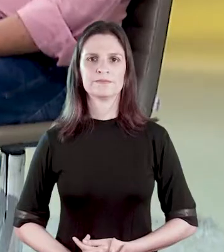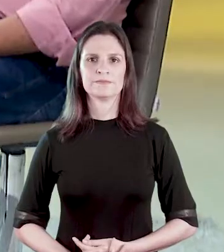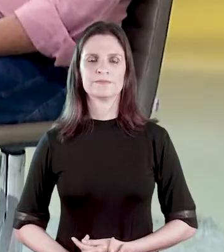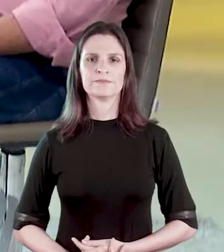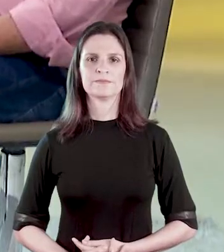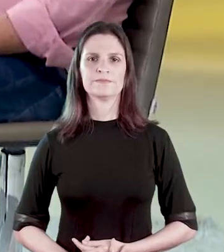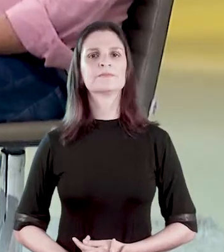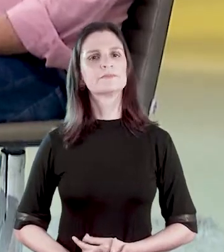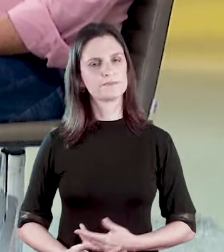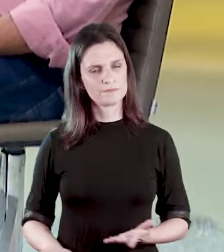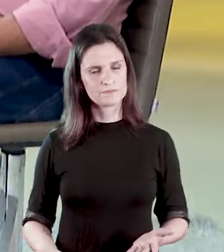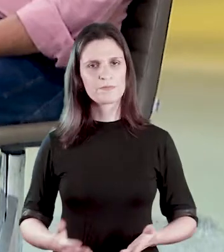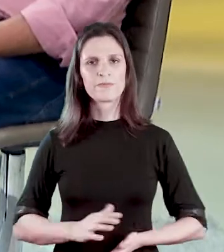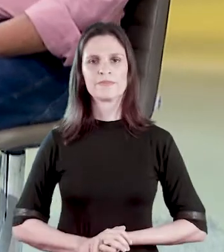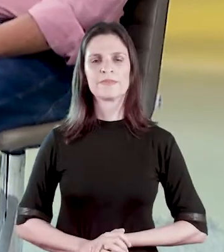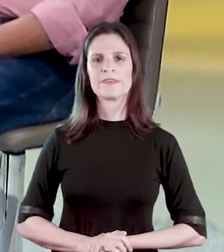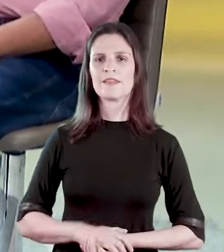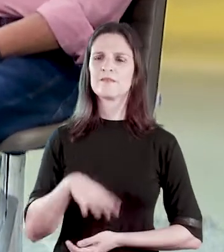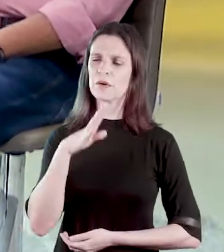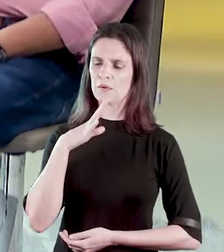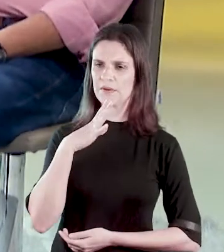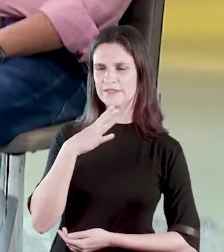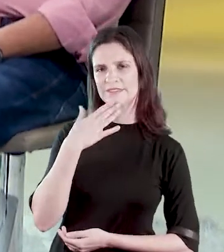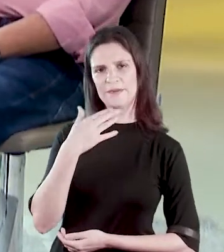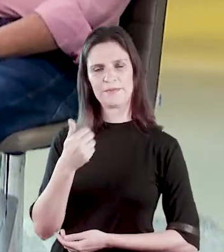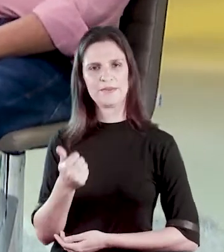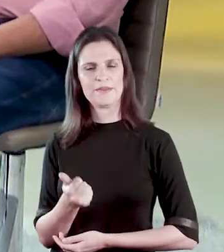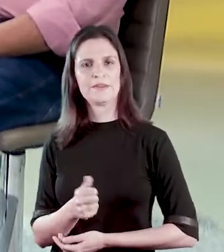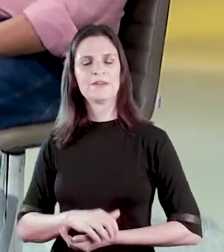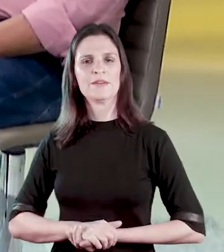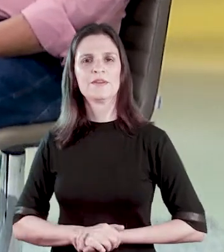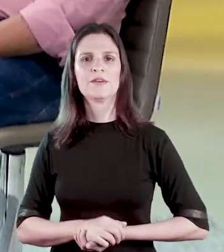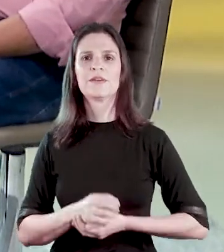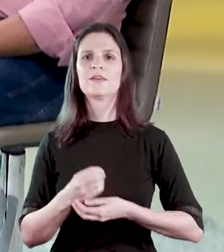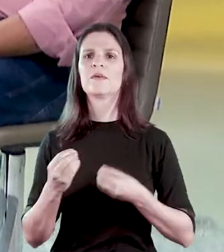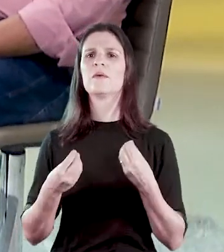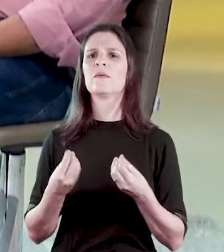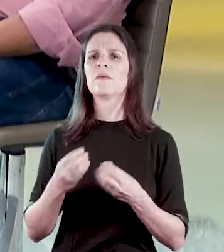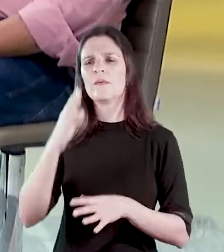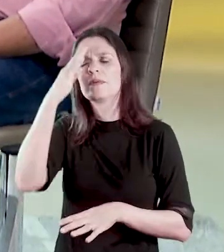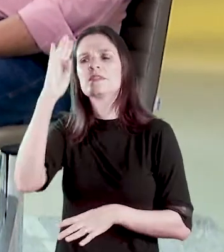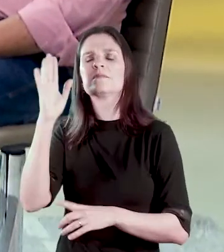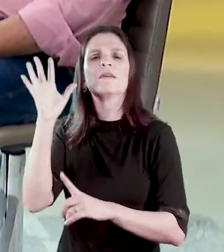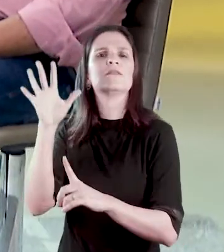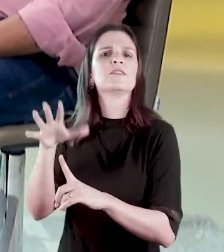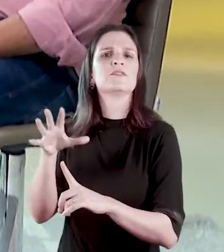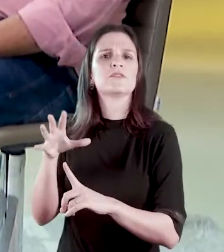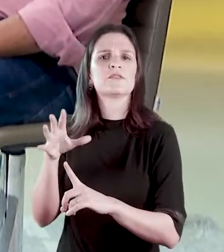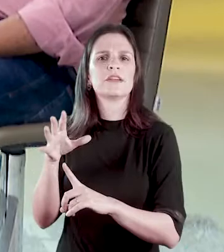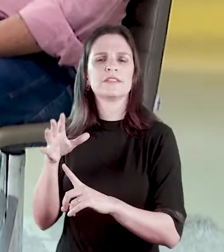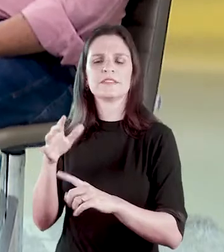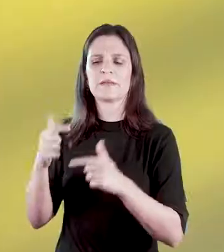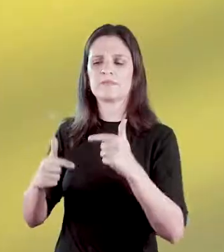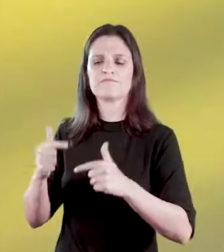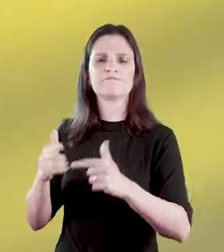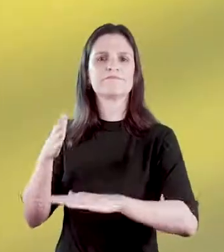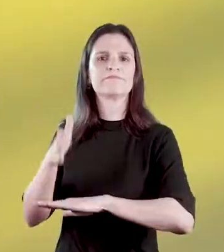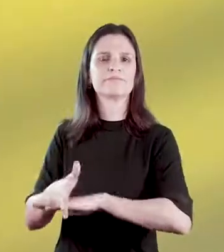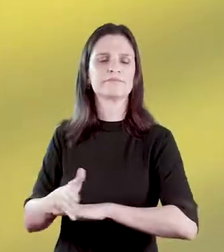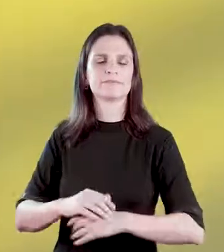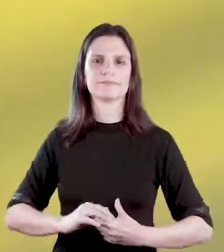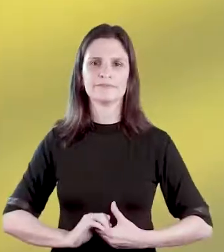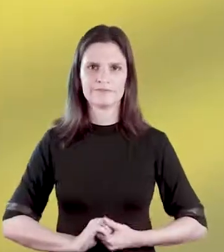bom Vereador porque a gente possa te conhecer um pouco mais qual foi a sua principal motivação para entrar na política